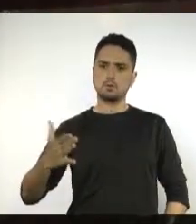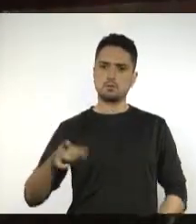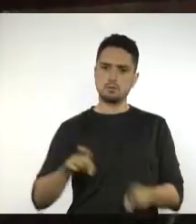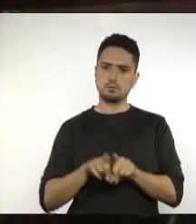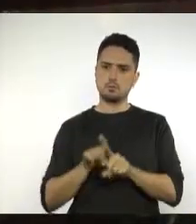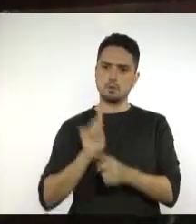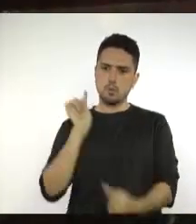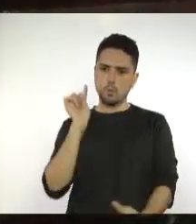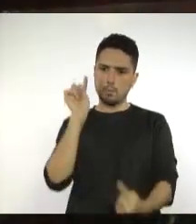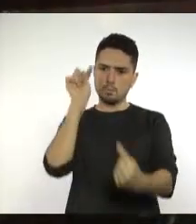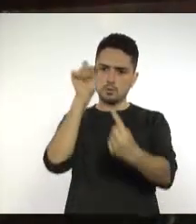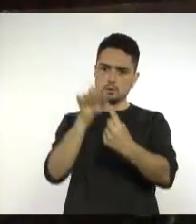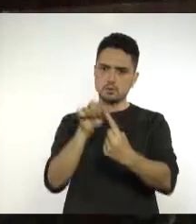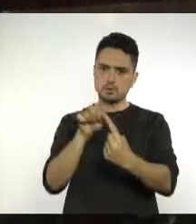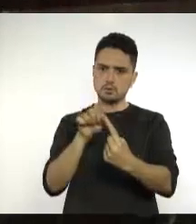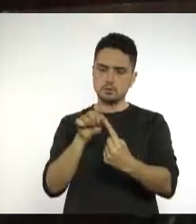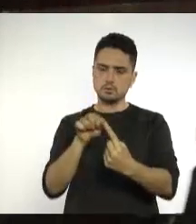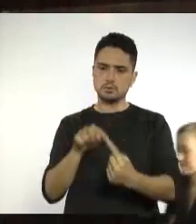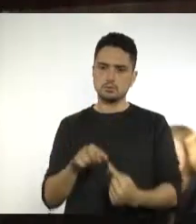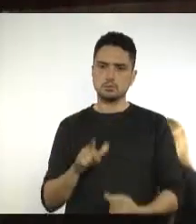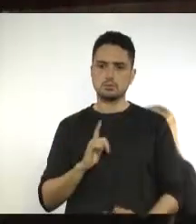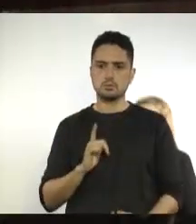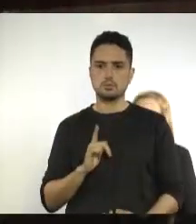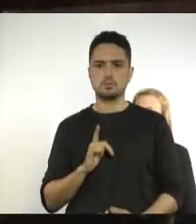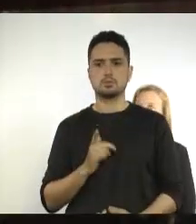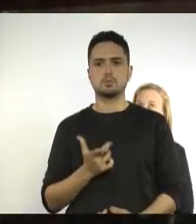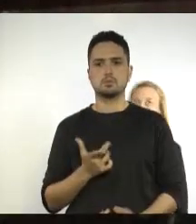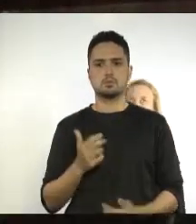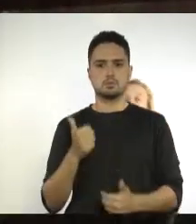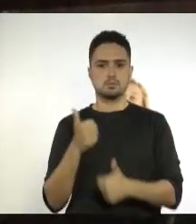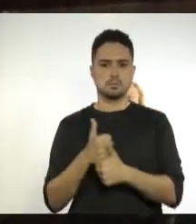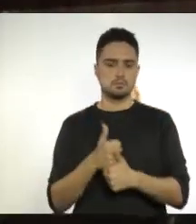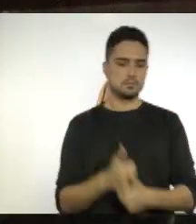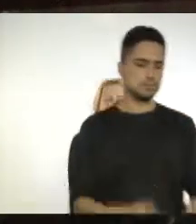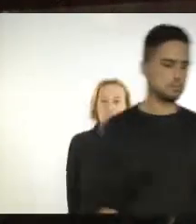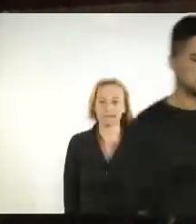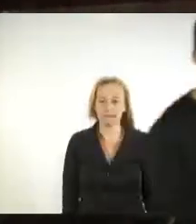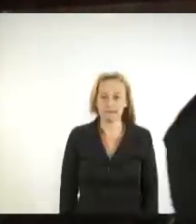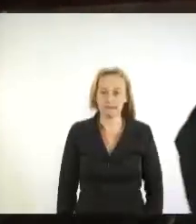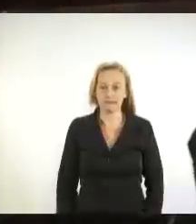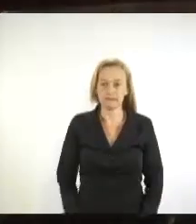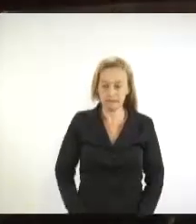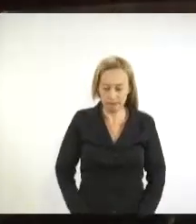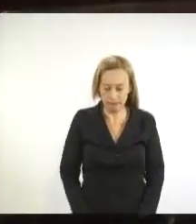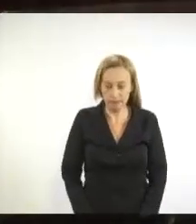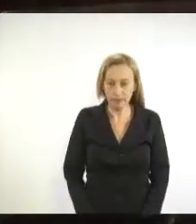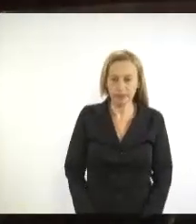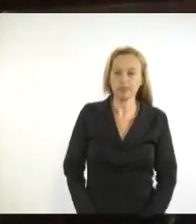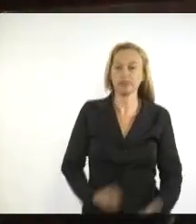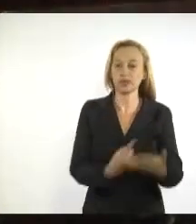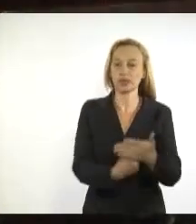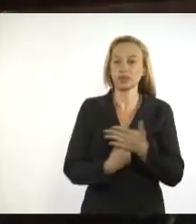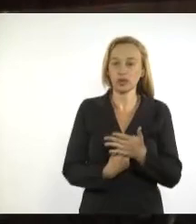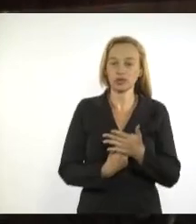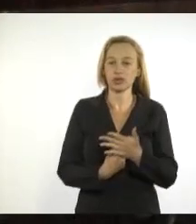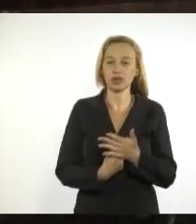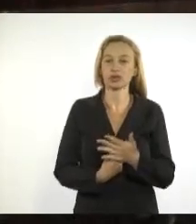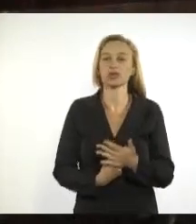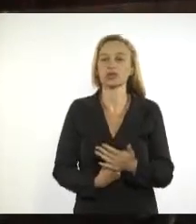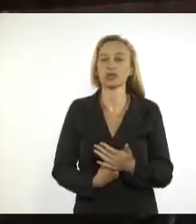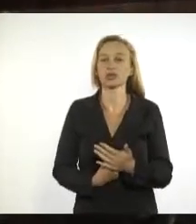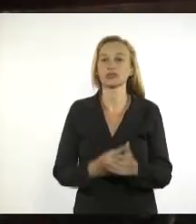propósito na defesa das causas do povo do Estado do Rio de Janeiro e na defesa da coisa